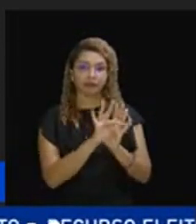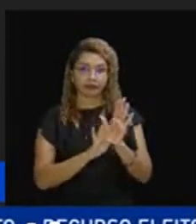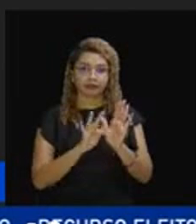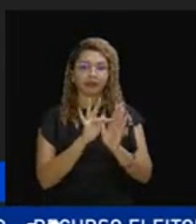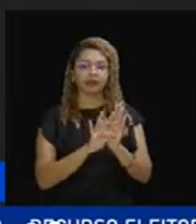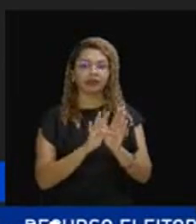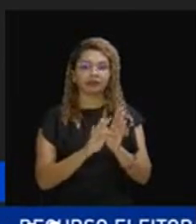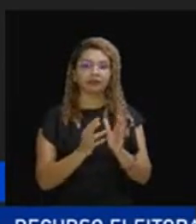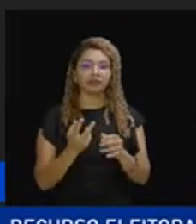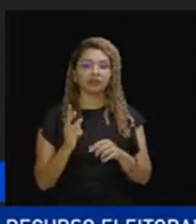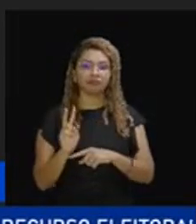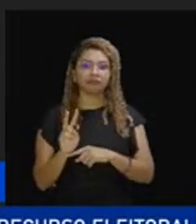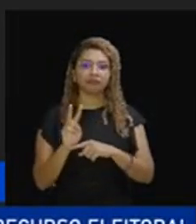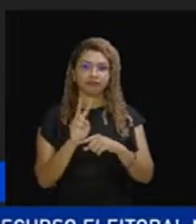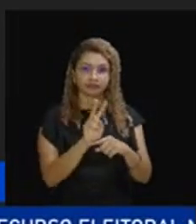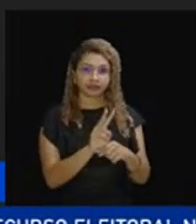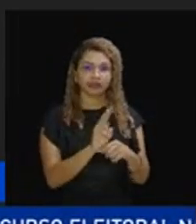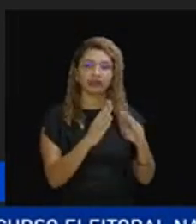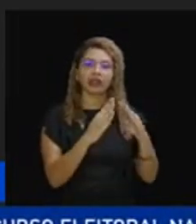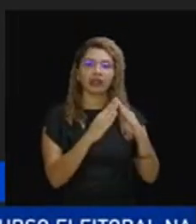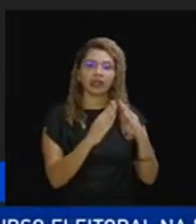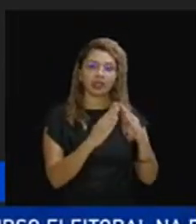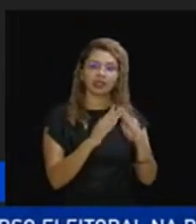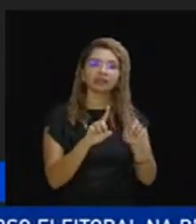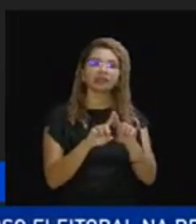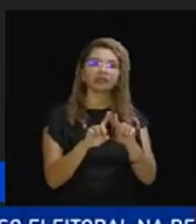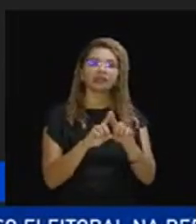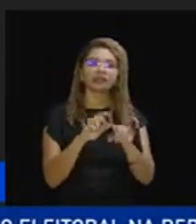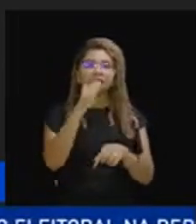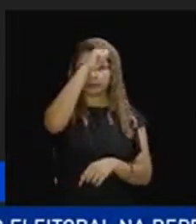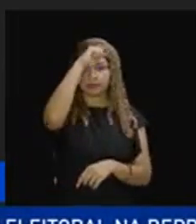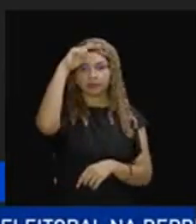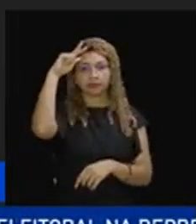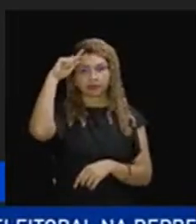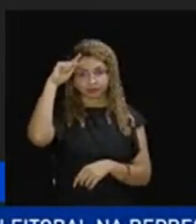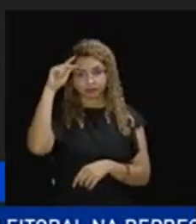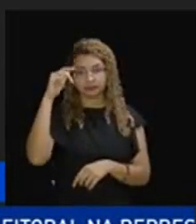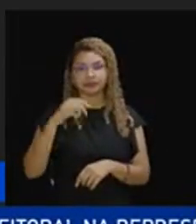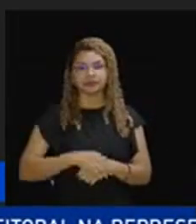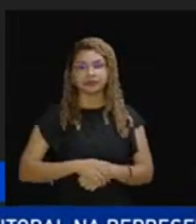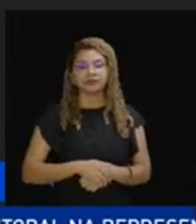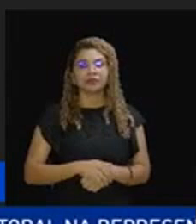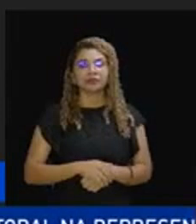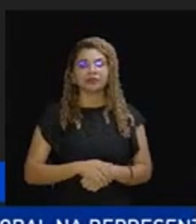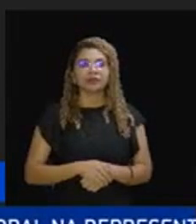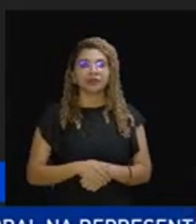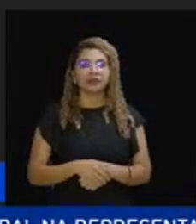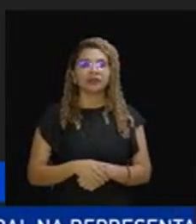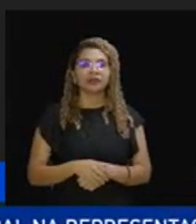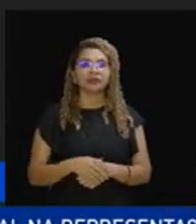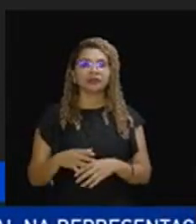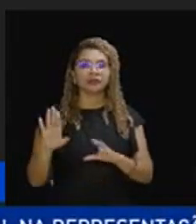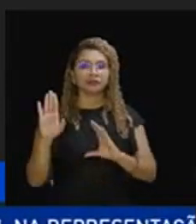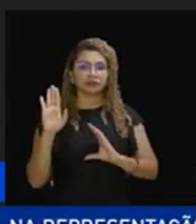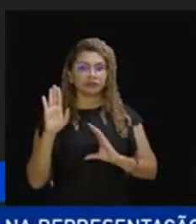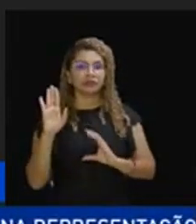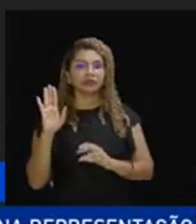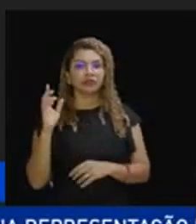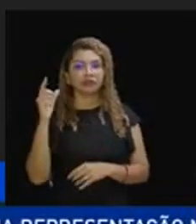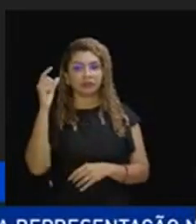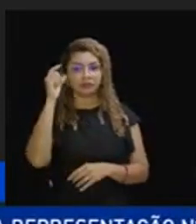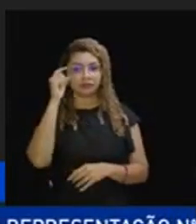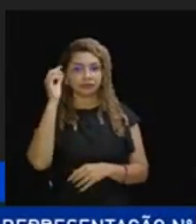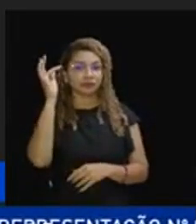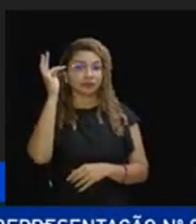também a casa do candidato à reeleição, doutor Antônio Paulo de Oliveira Furlan, mas o que